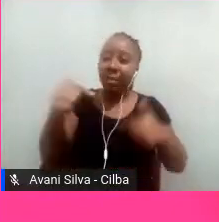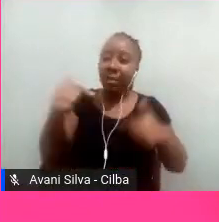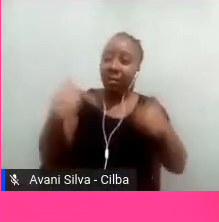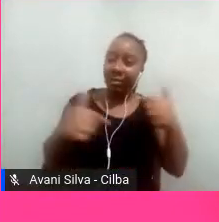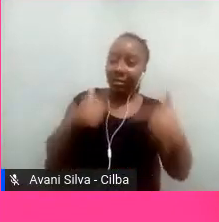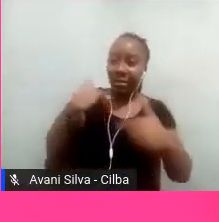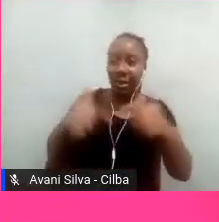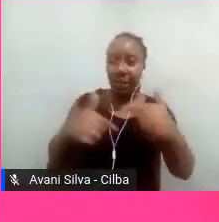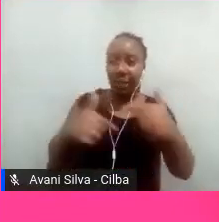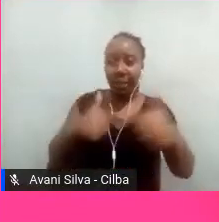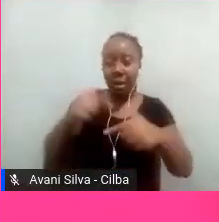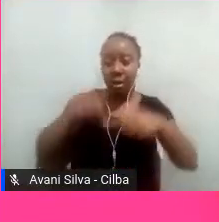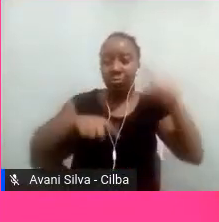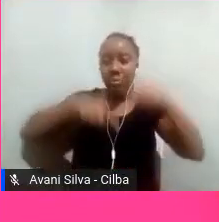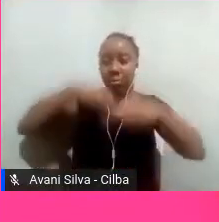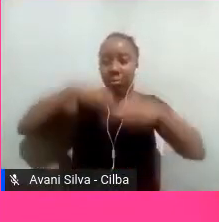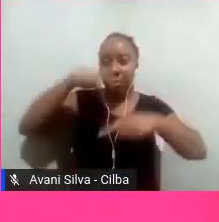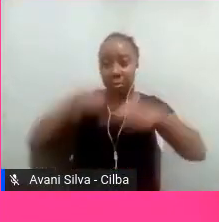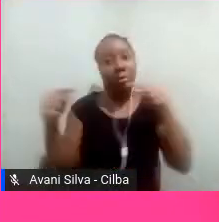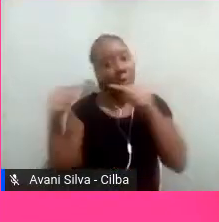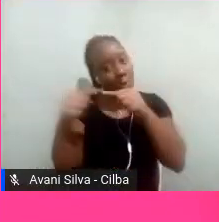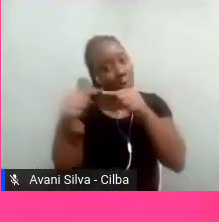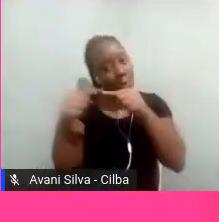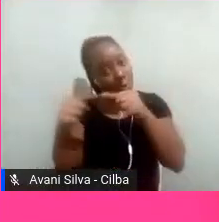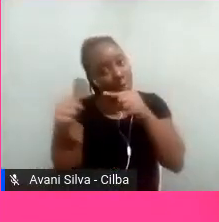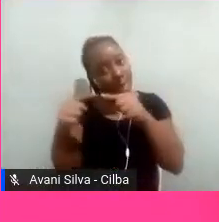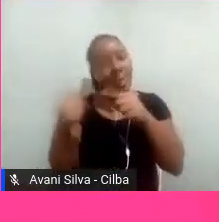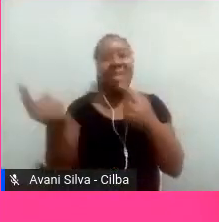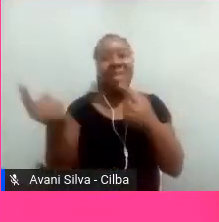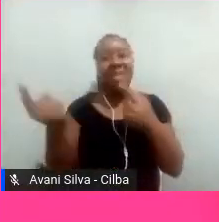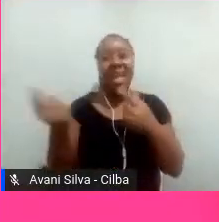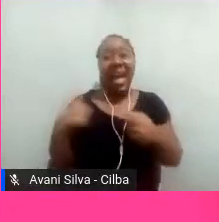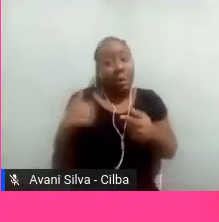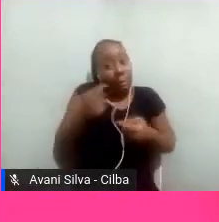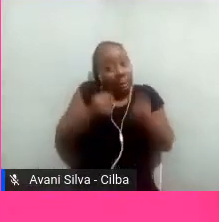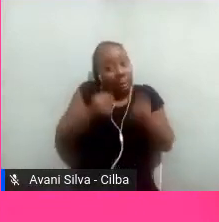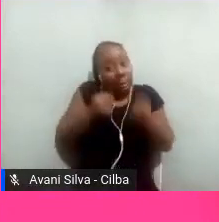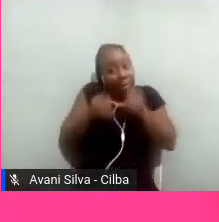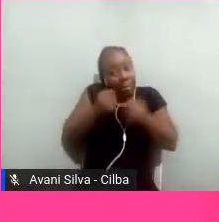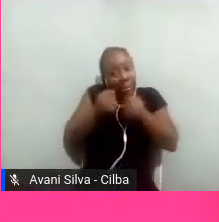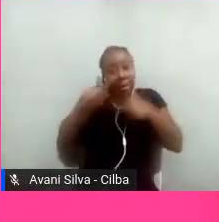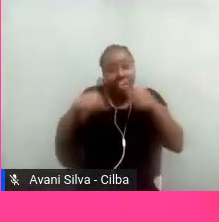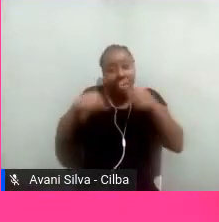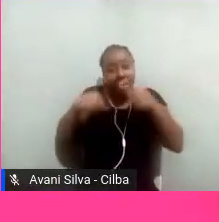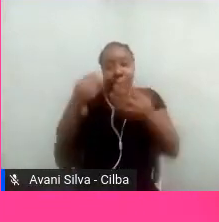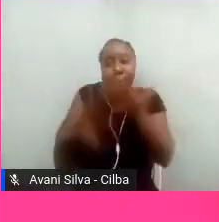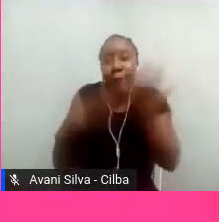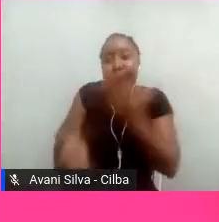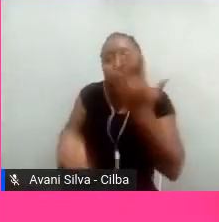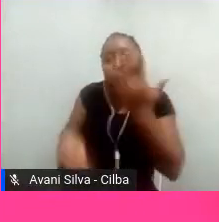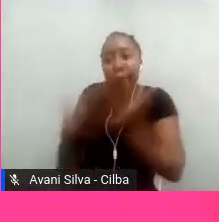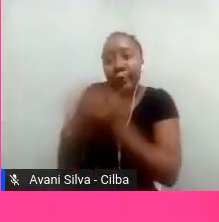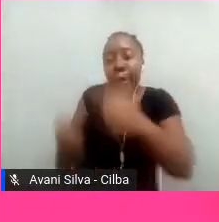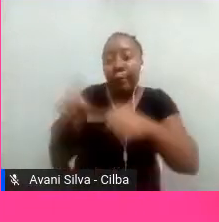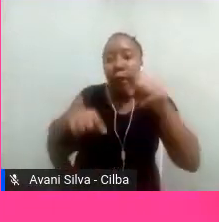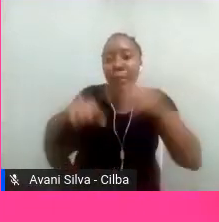materiais mais apropriados do que tentar economizar em um material tão simples e depois atrapalhar o nosso